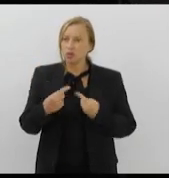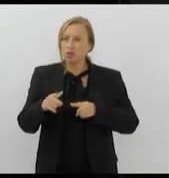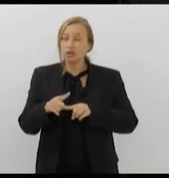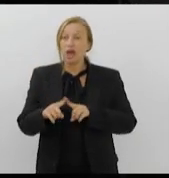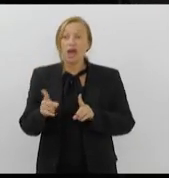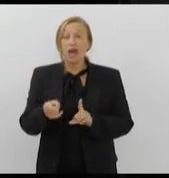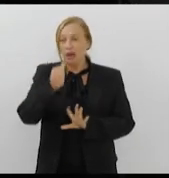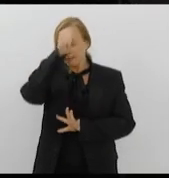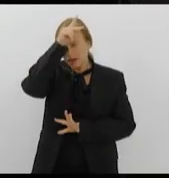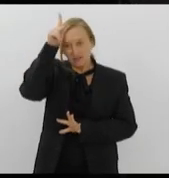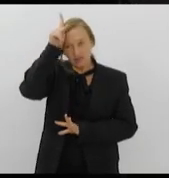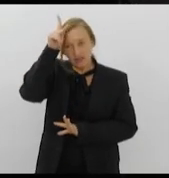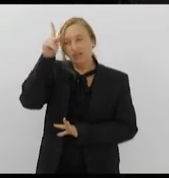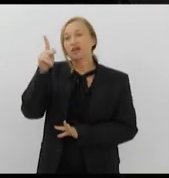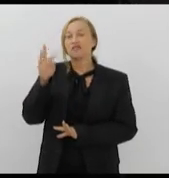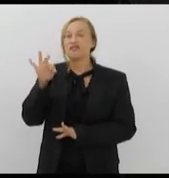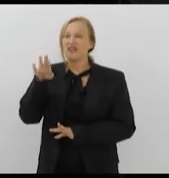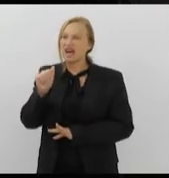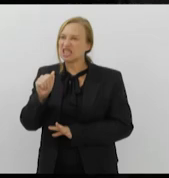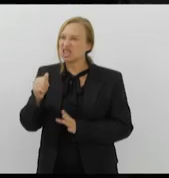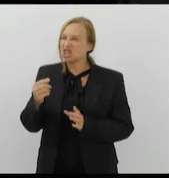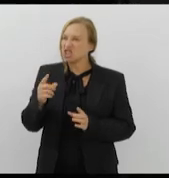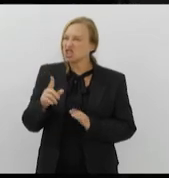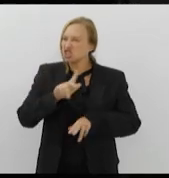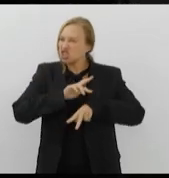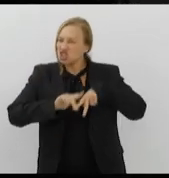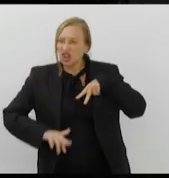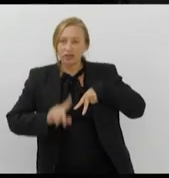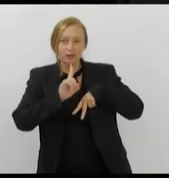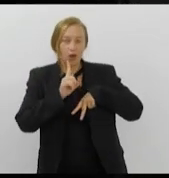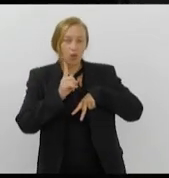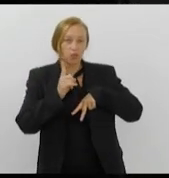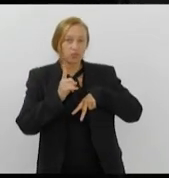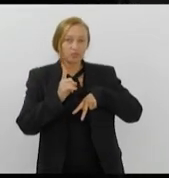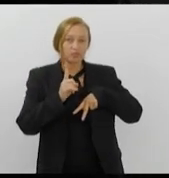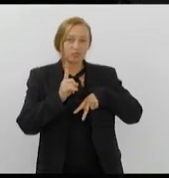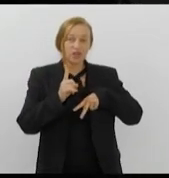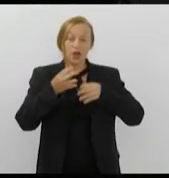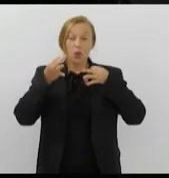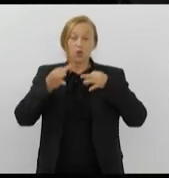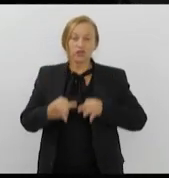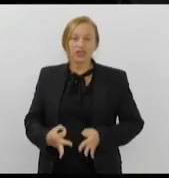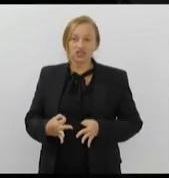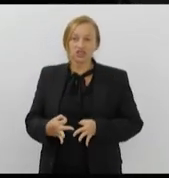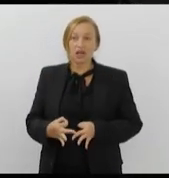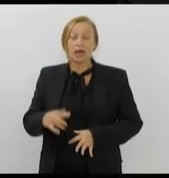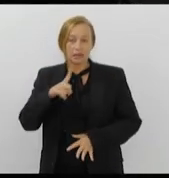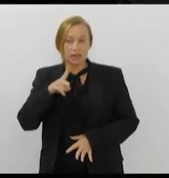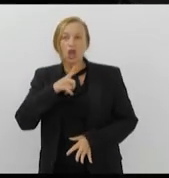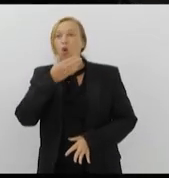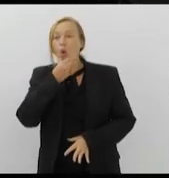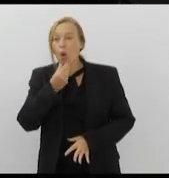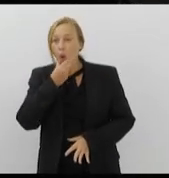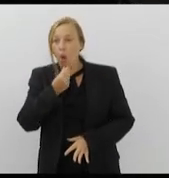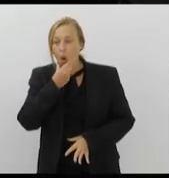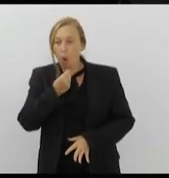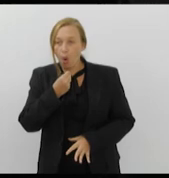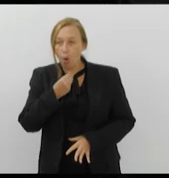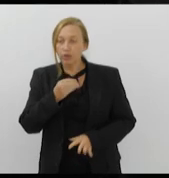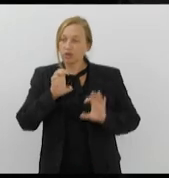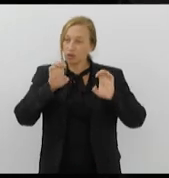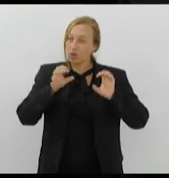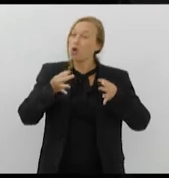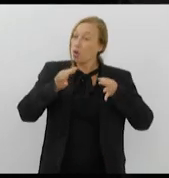prefeita Fátima, não é de gênero, mas sim de caráter. De caráter. Existem homens de caráter, existem homens sem